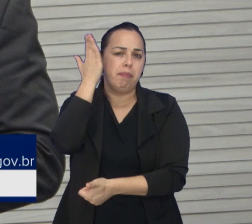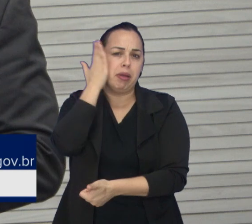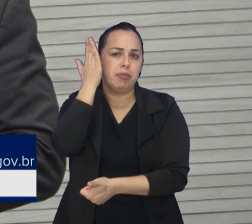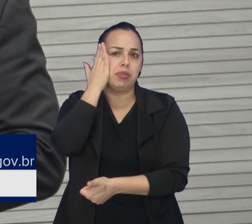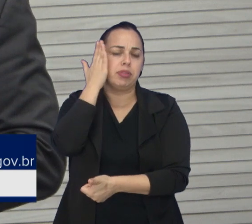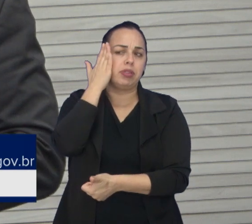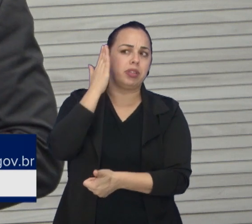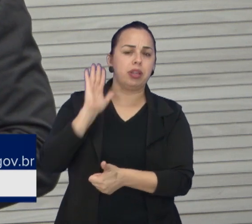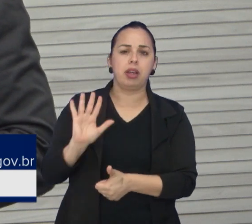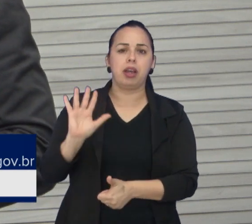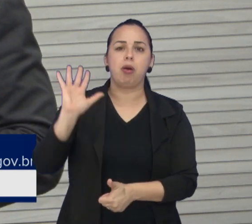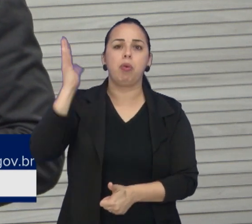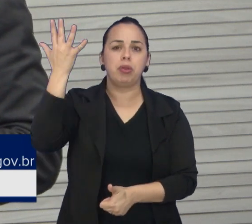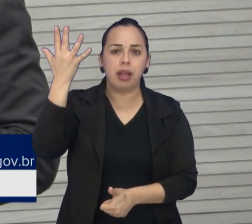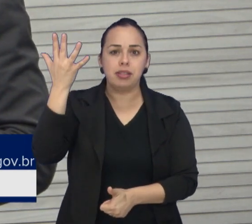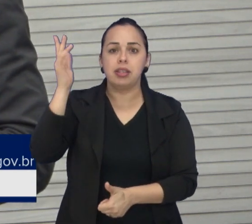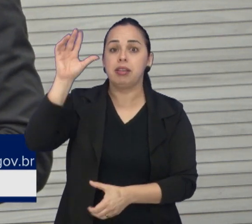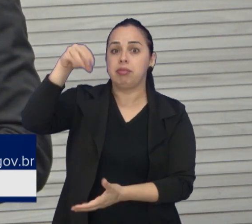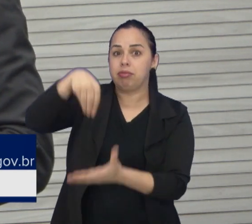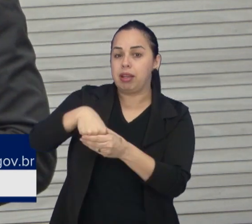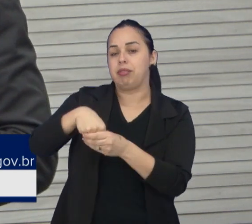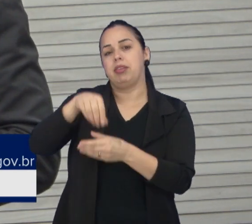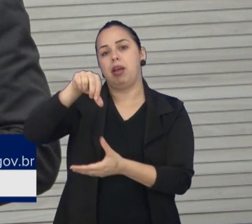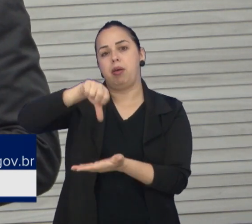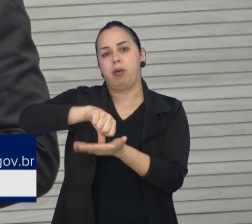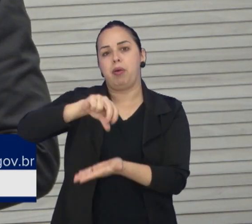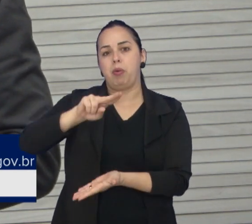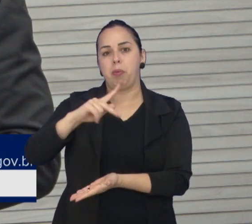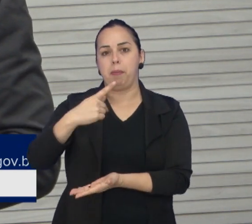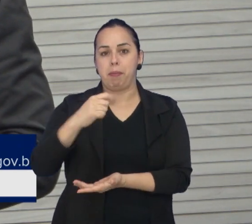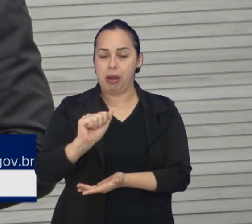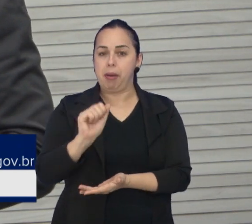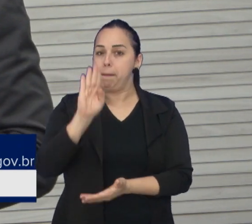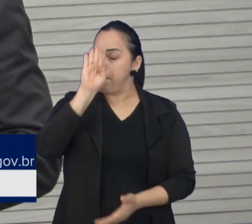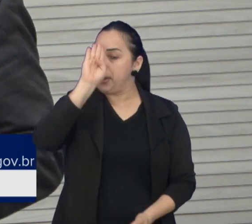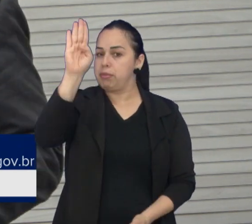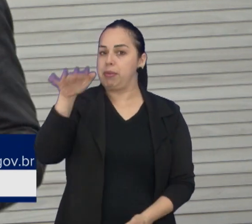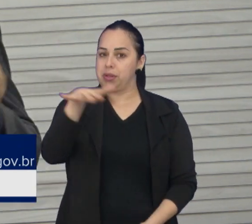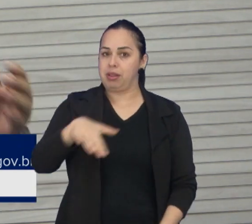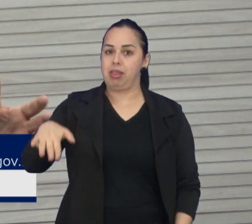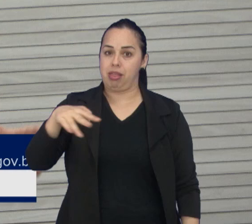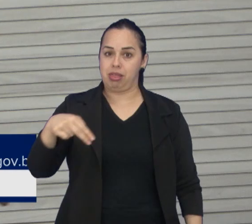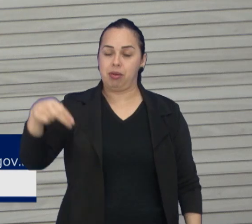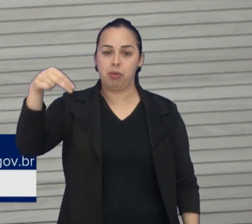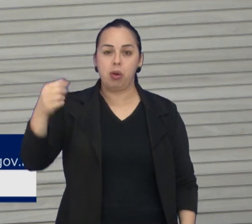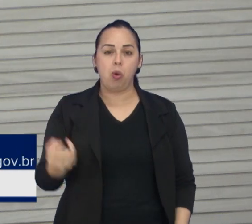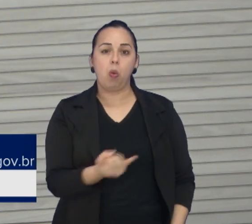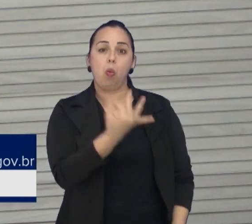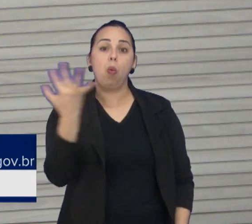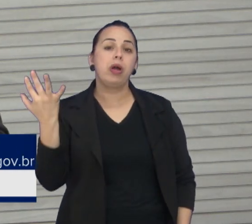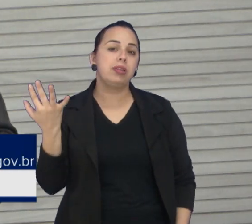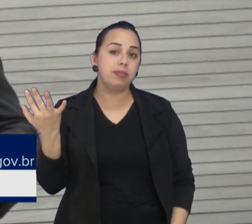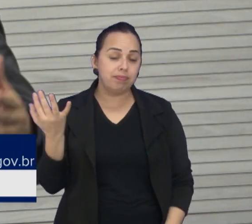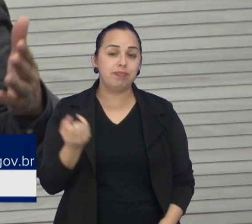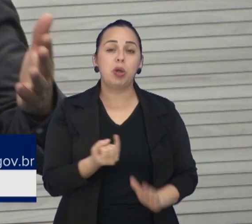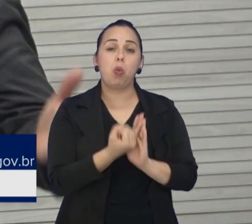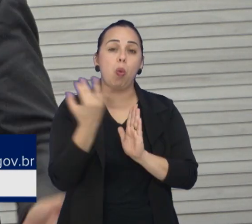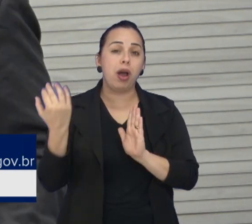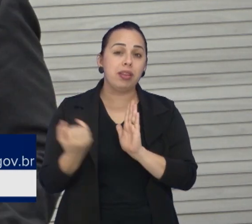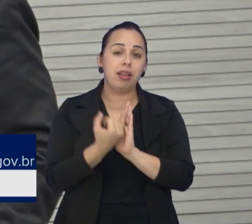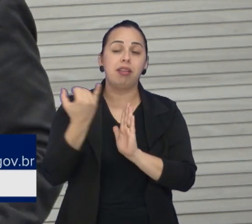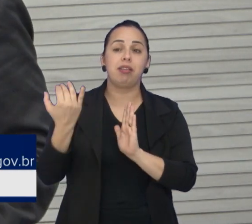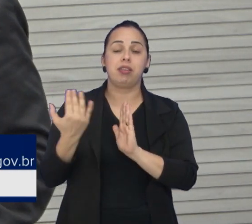trabalhos que acontecem nas UPAs, principalmente aqui da nossa região norte, quantas e quantas vezes o vereador